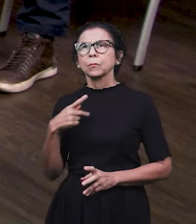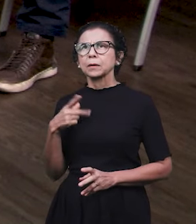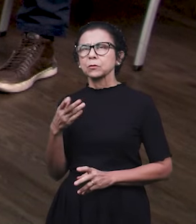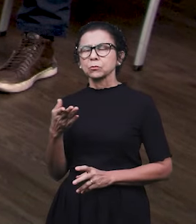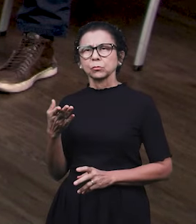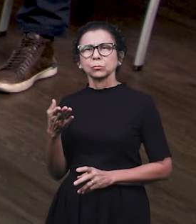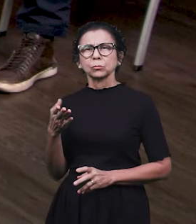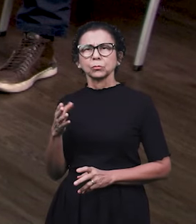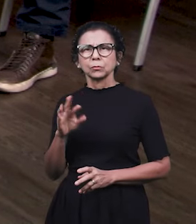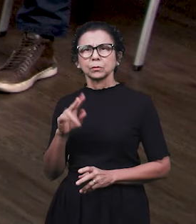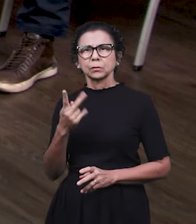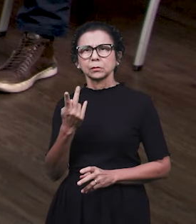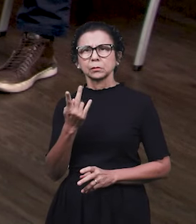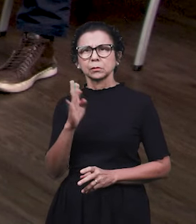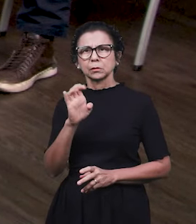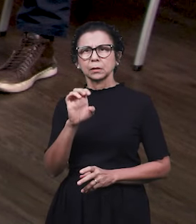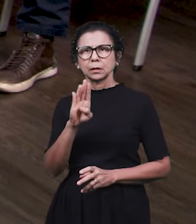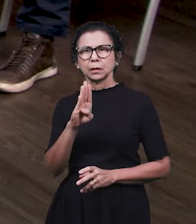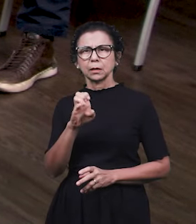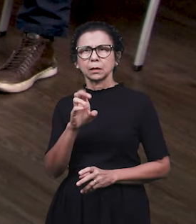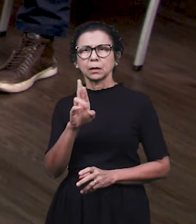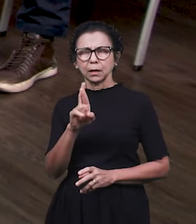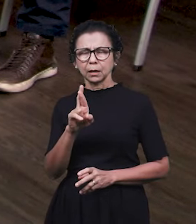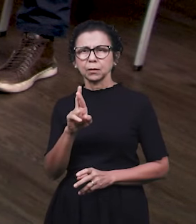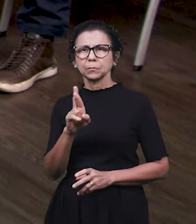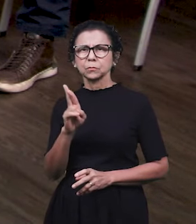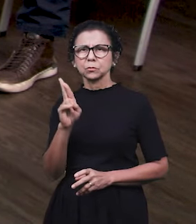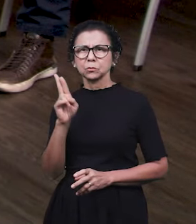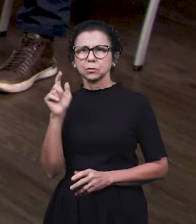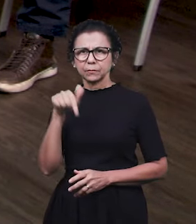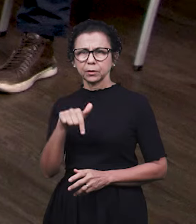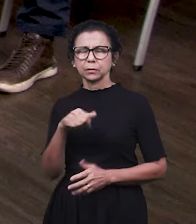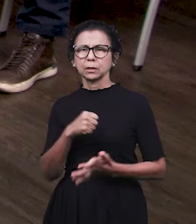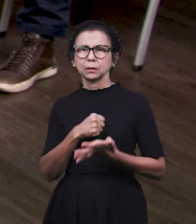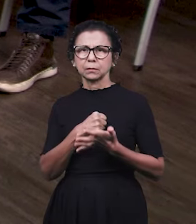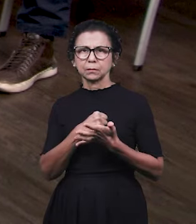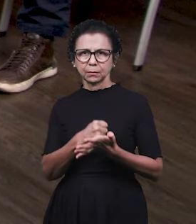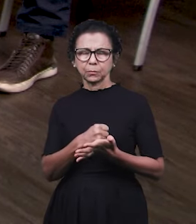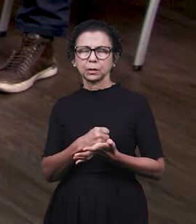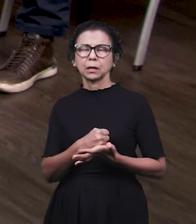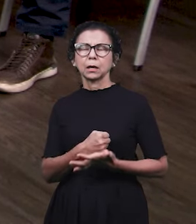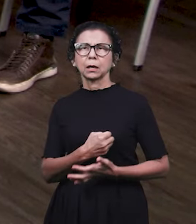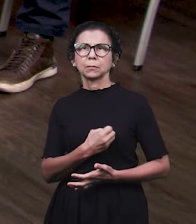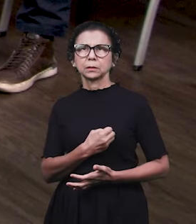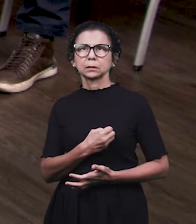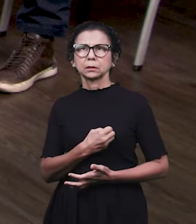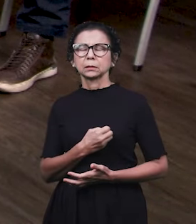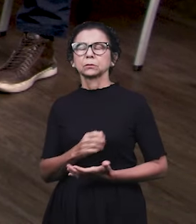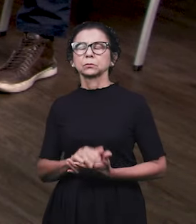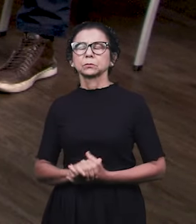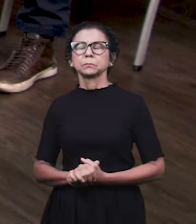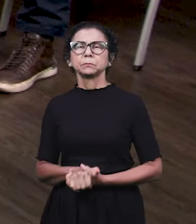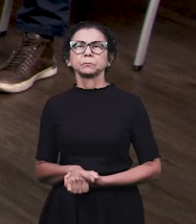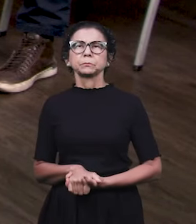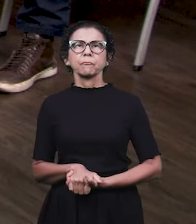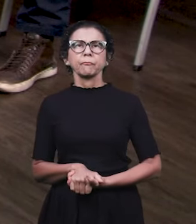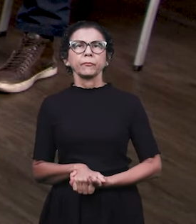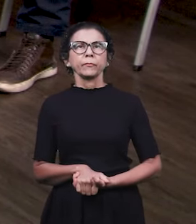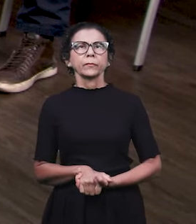está conosco em episódios anteriores, encontros anteriores para conversar. Uma grande alegria recebê-lo, pastor. Amém. E é